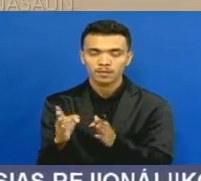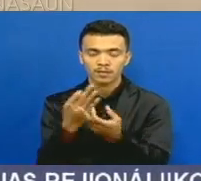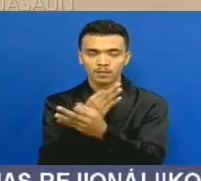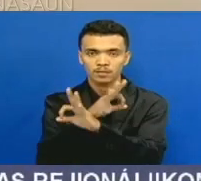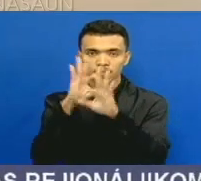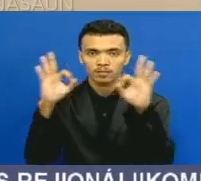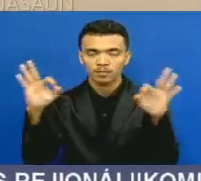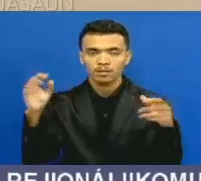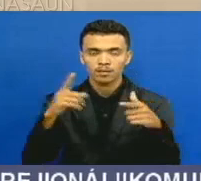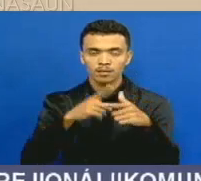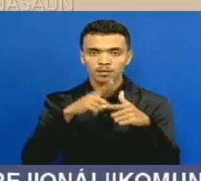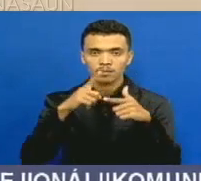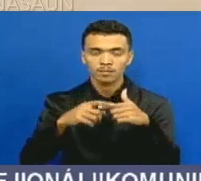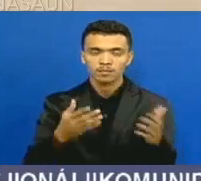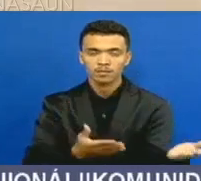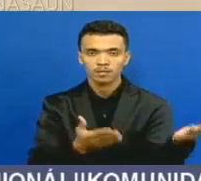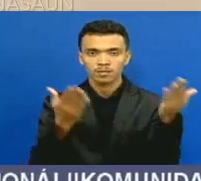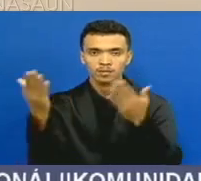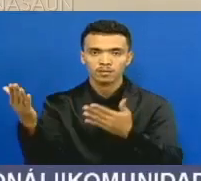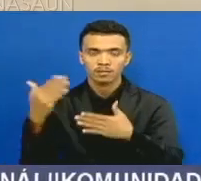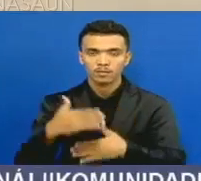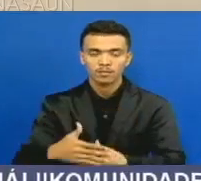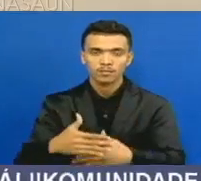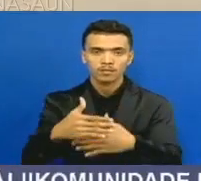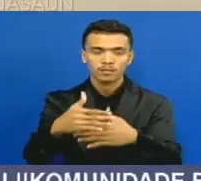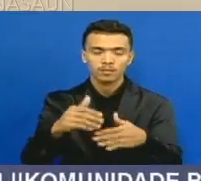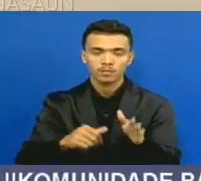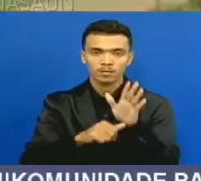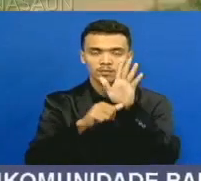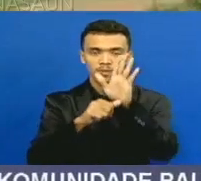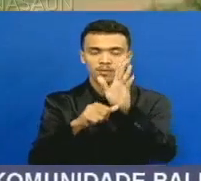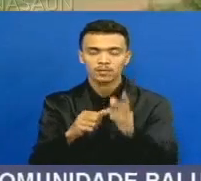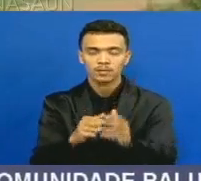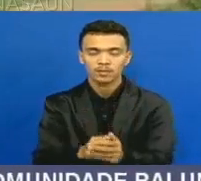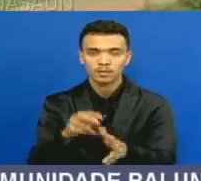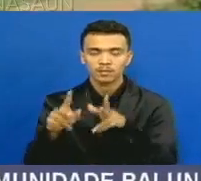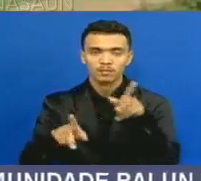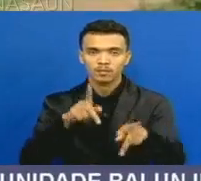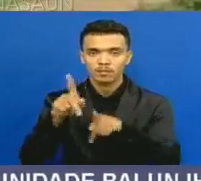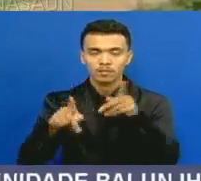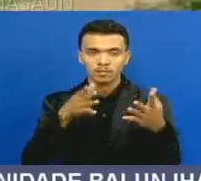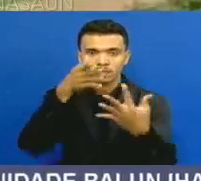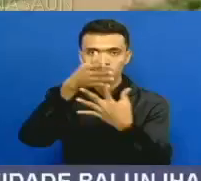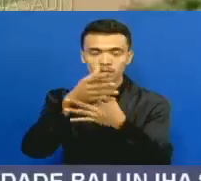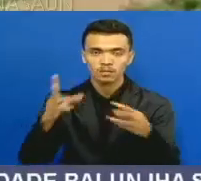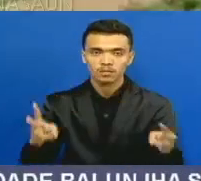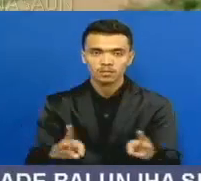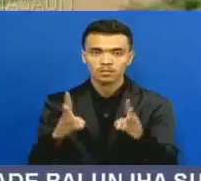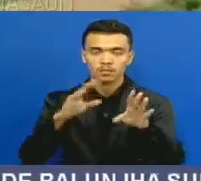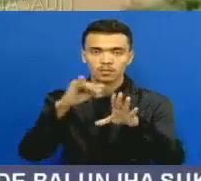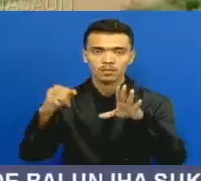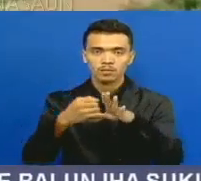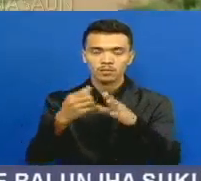depois se receber um novo processo, tem o processo de procedimento. População neve acesso ba estrada refere composto